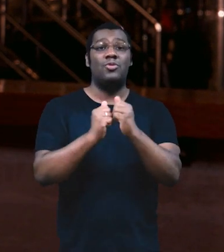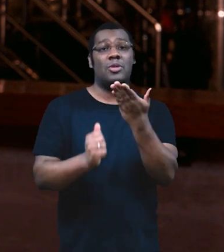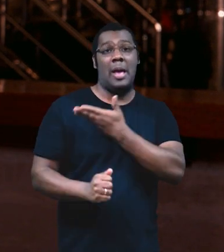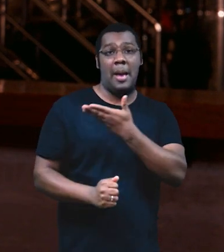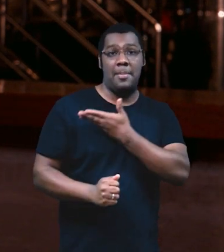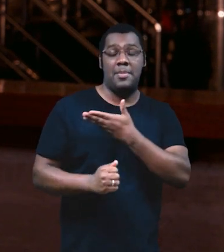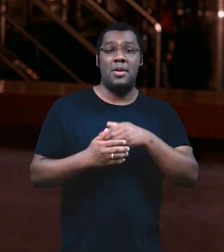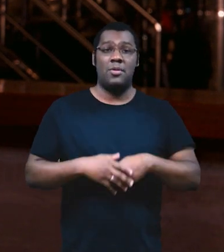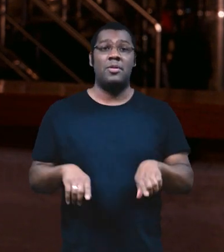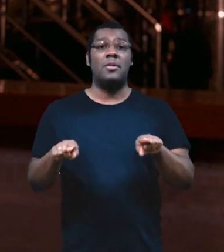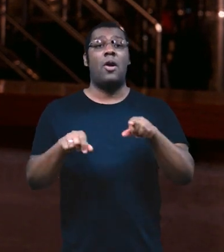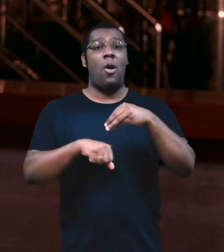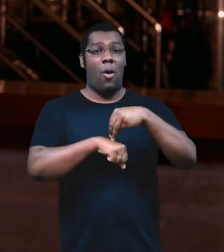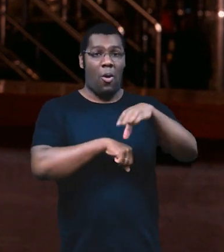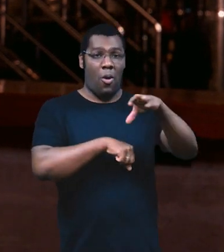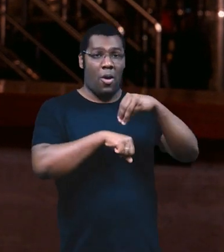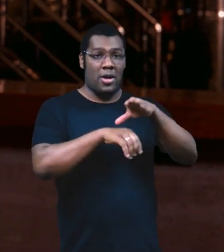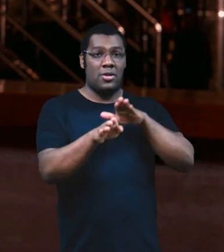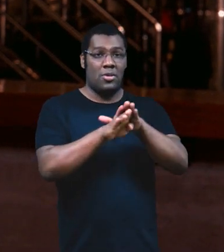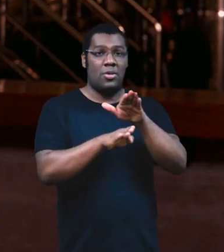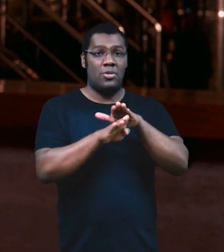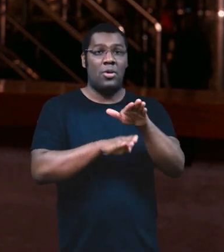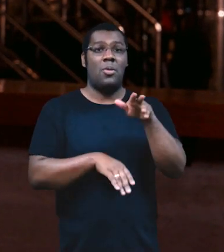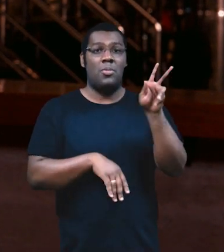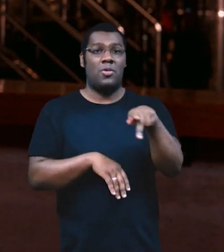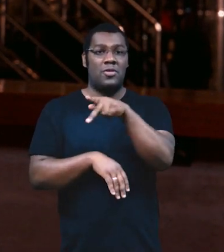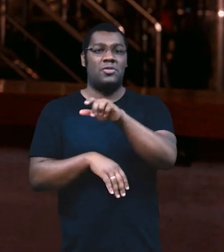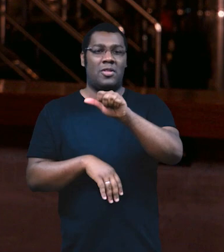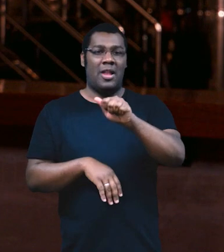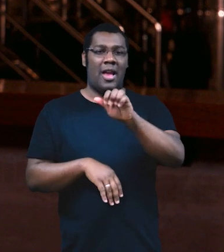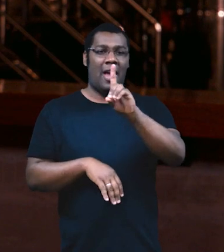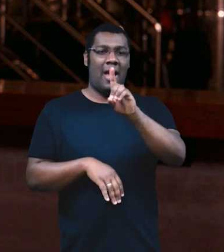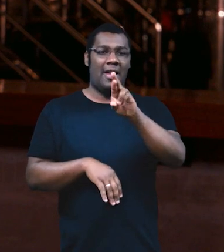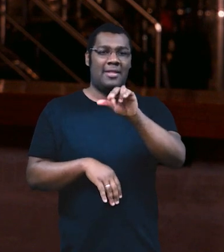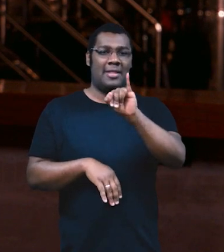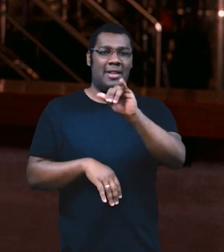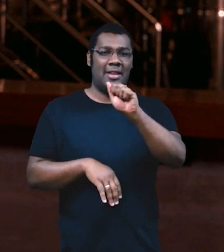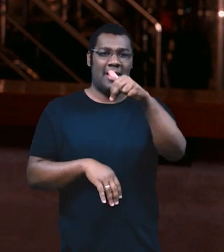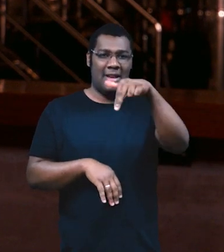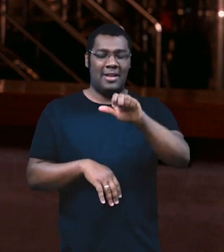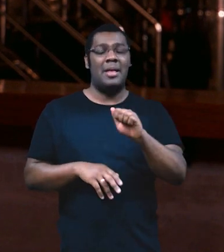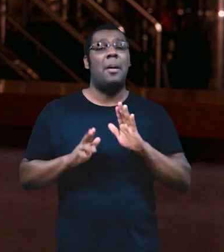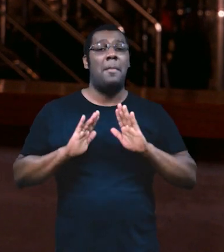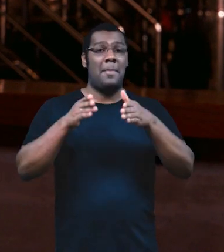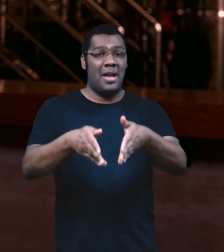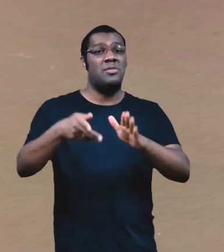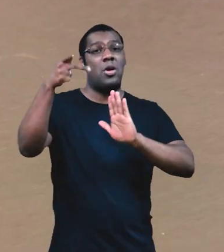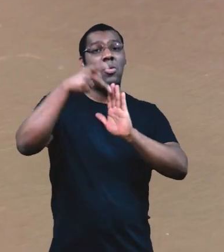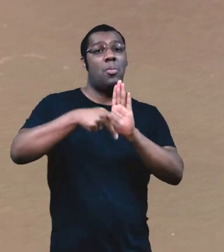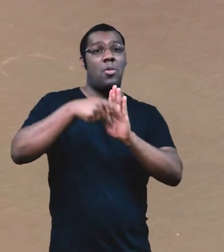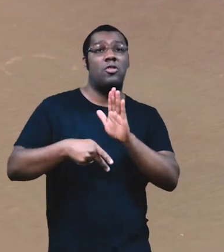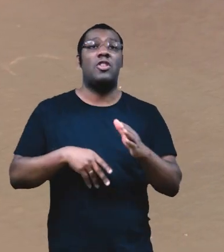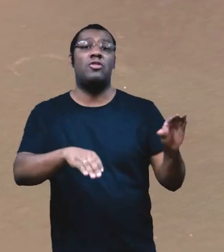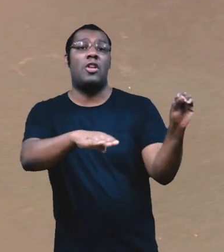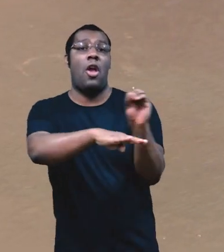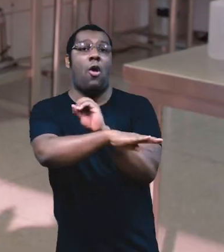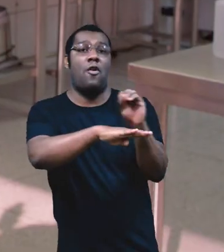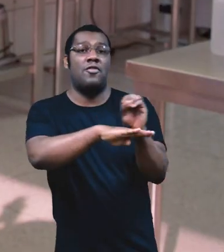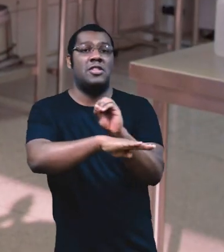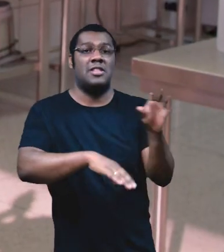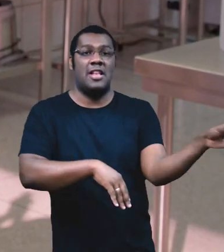Adriana Alfani, participaram de um projeto com ofertas de oficinas de cervejas artesanais.